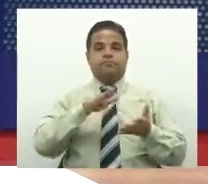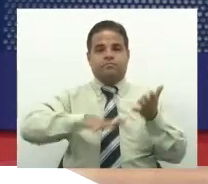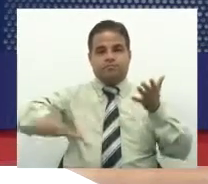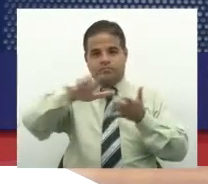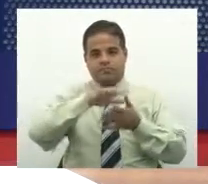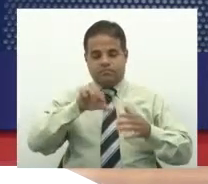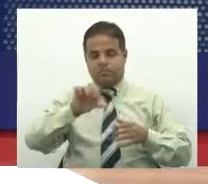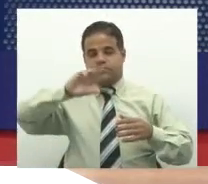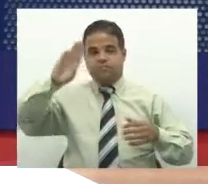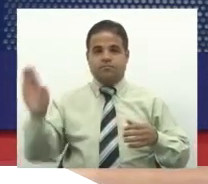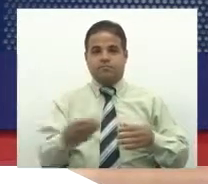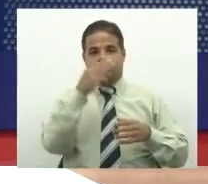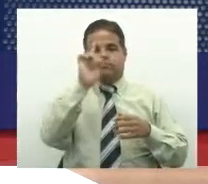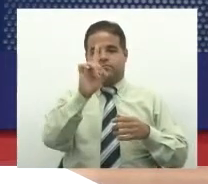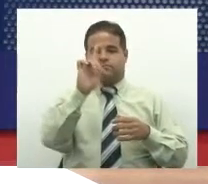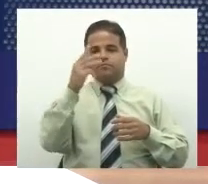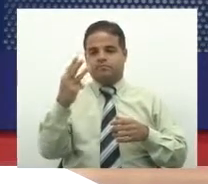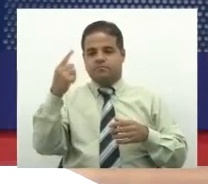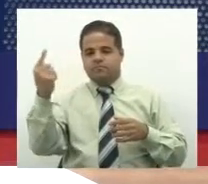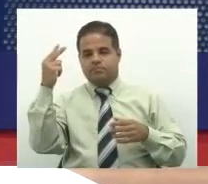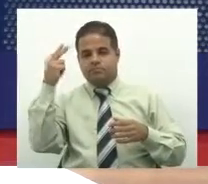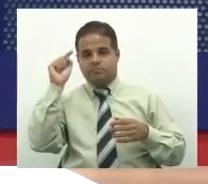de R$